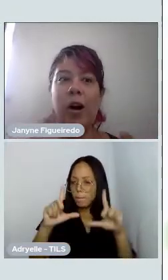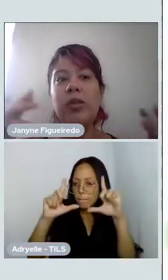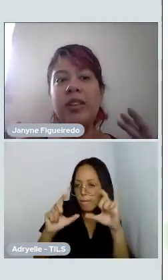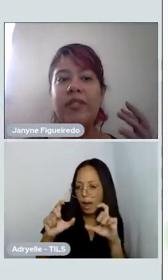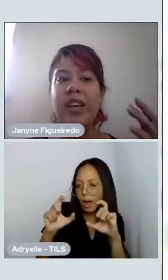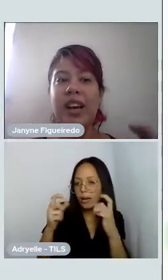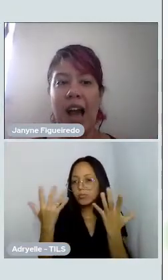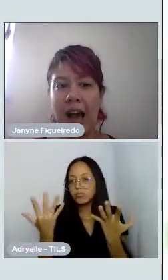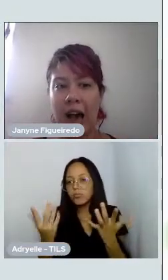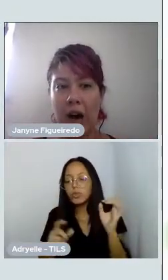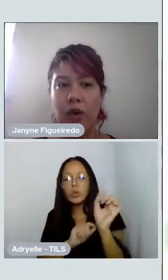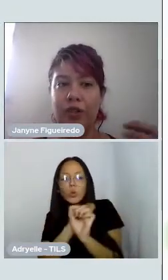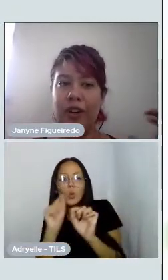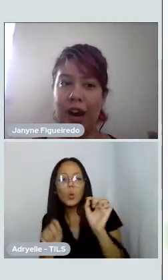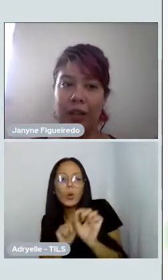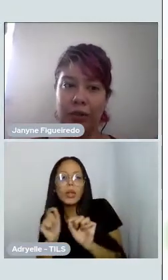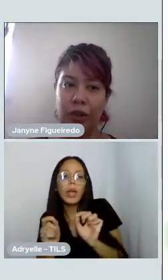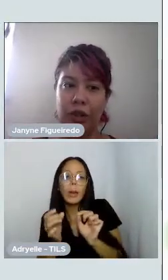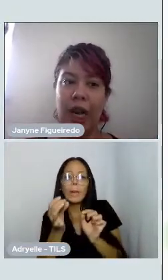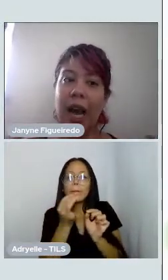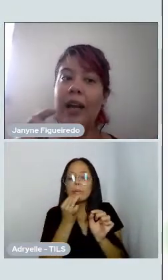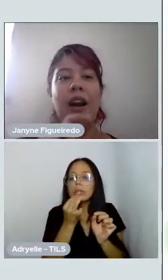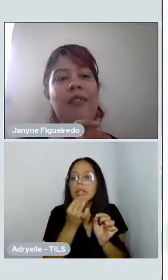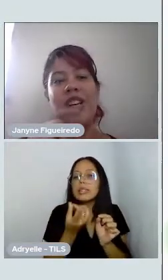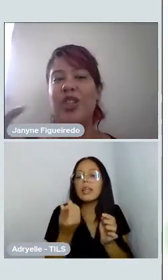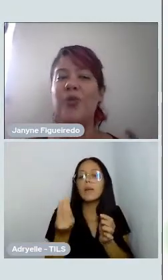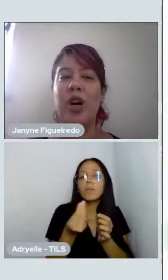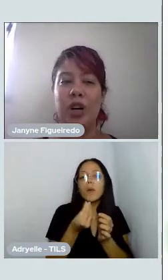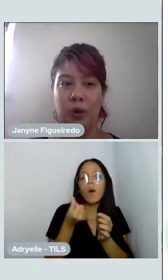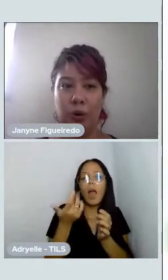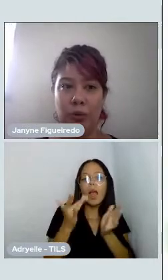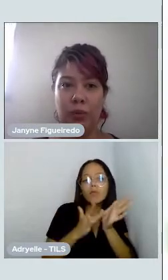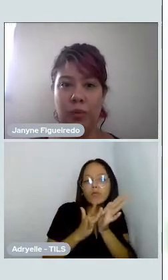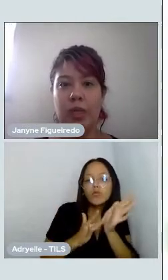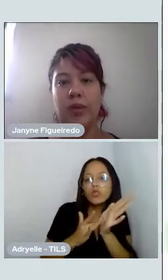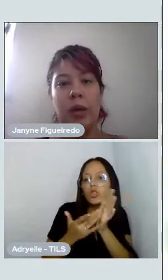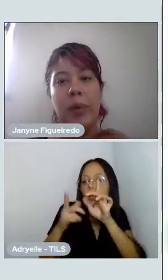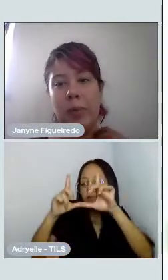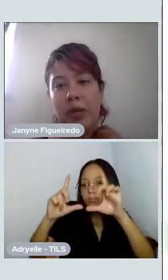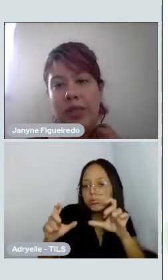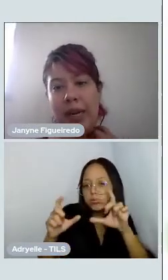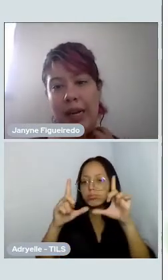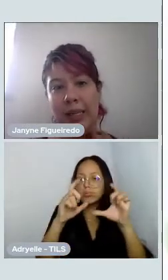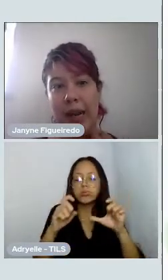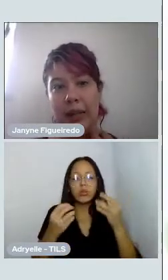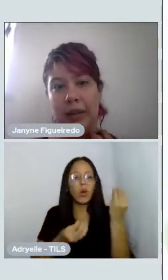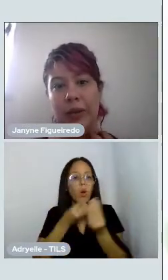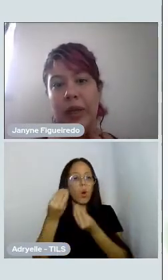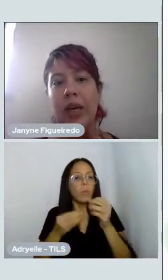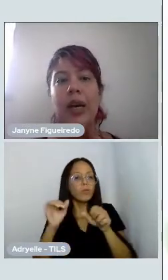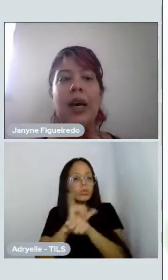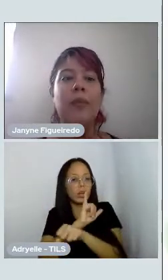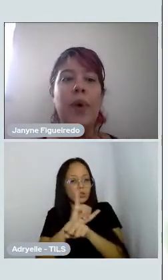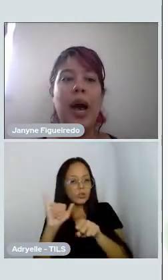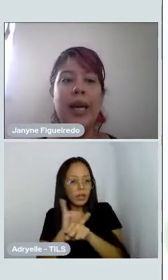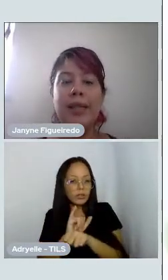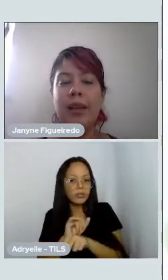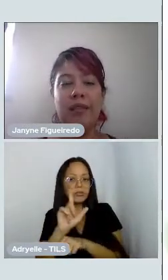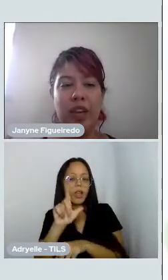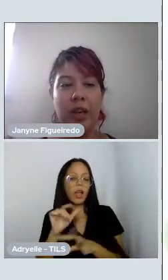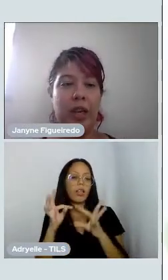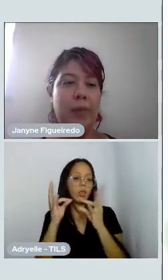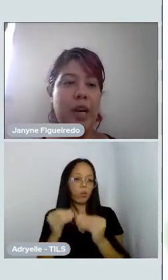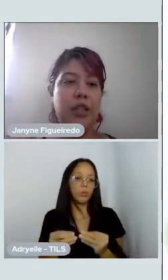poder falsificar os fatos através de um ângulo. Isso também pode ser analisado.